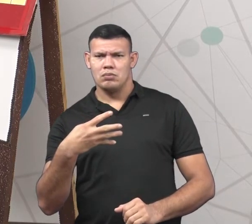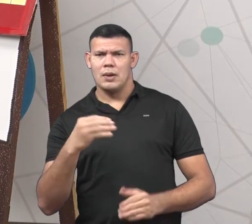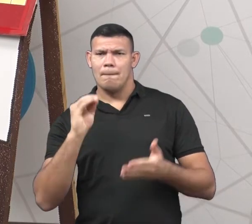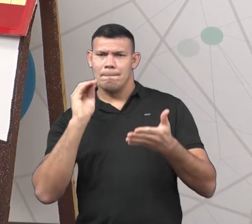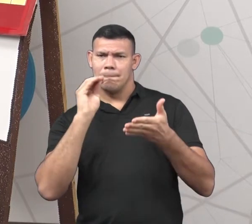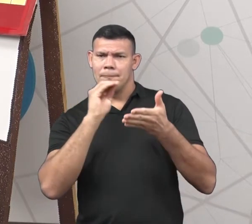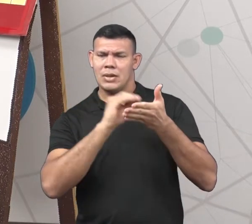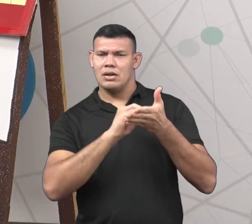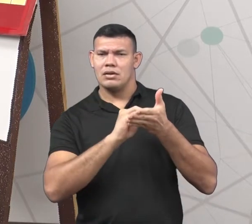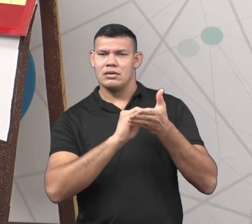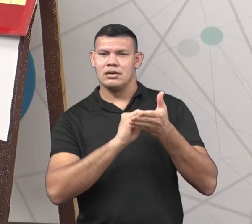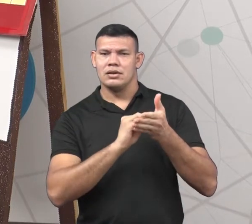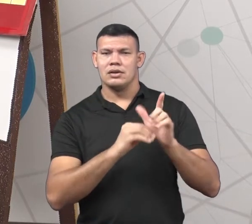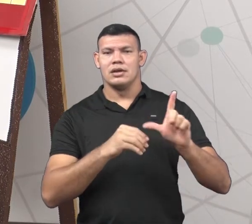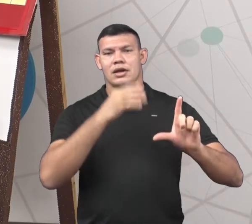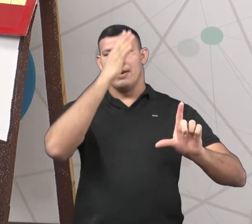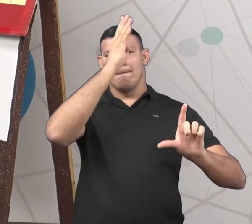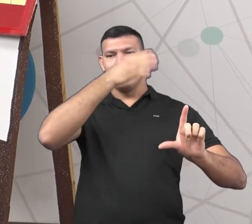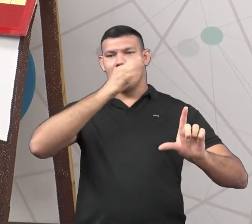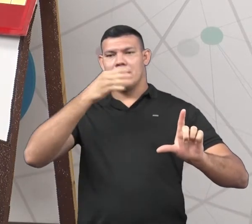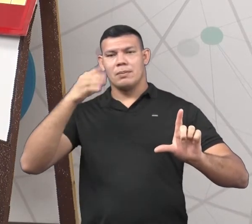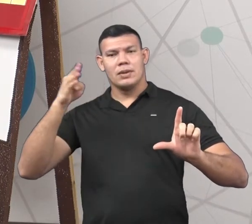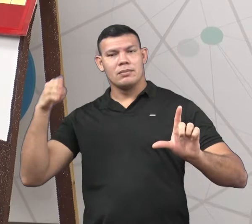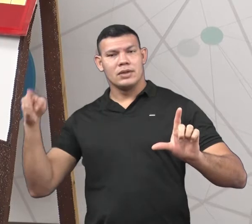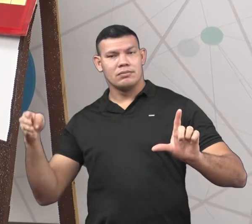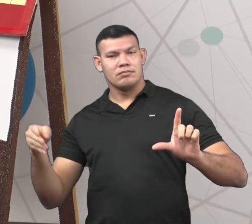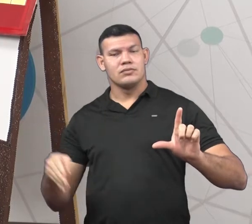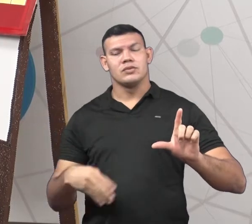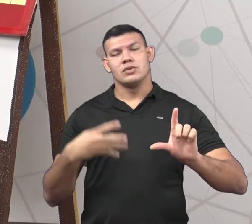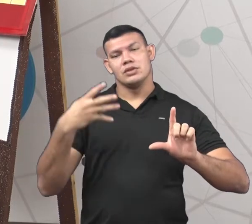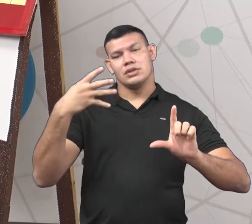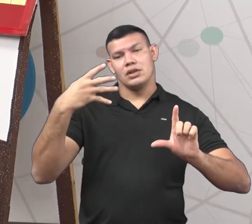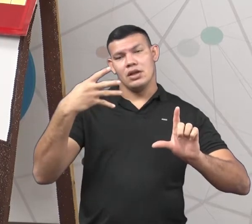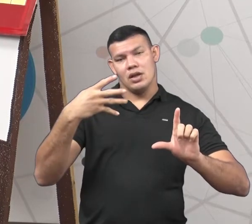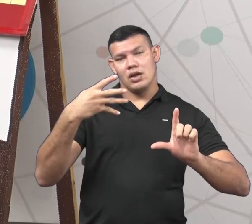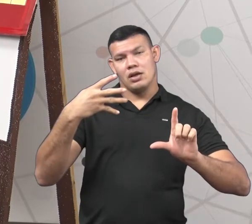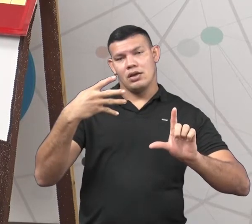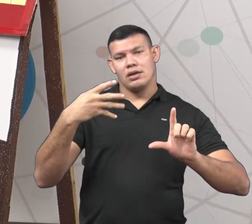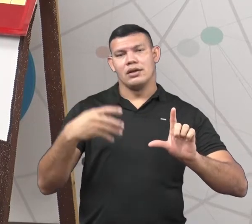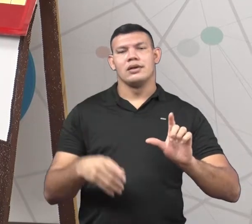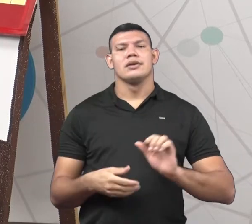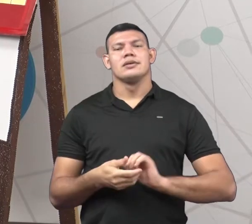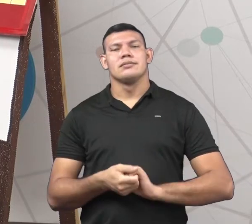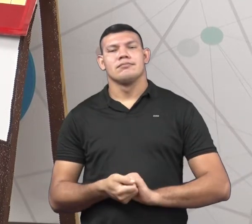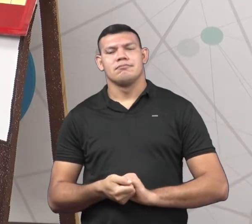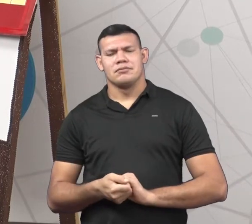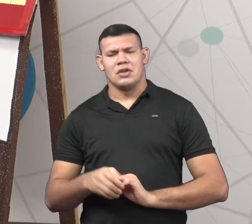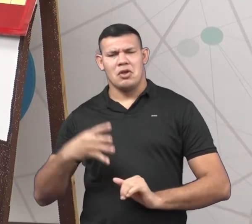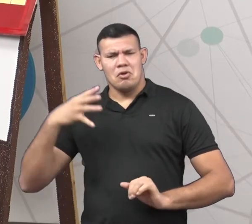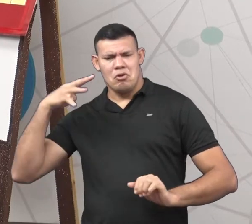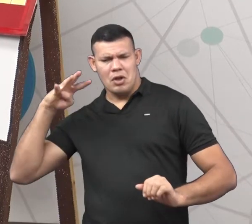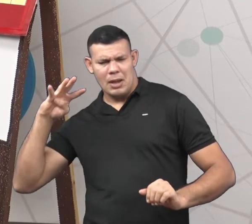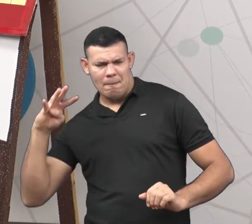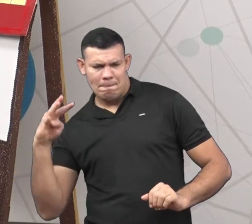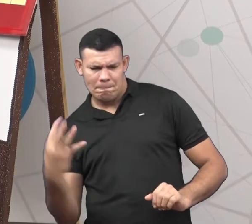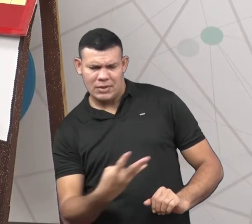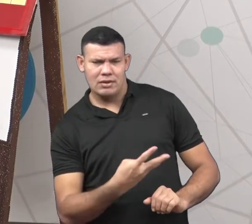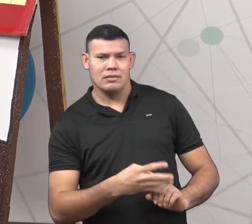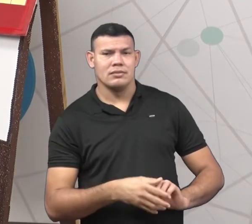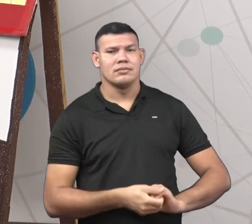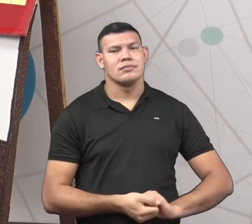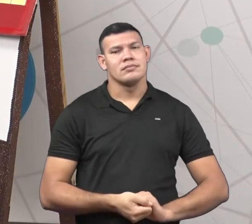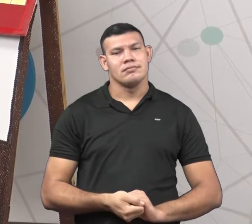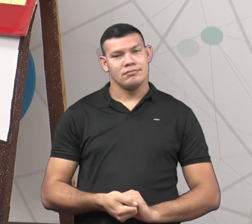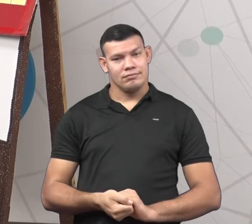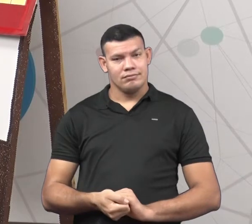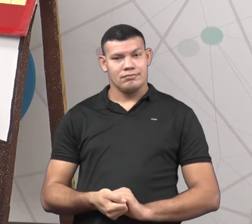dele, né? Aqui eu vou ter, ó, um 4 na quinta ordem das dezenas de milhar. Então, ele